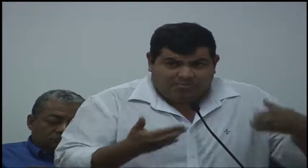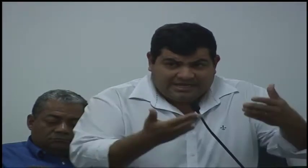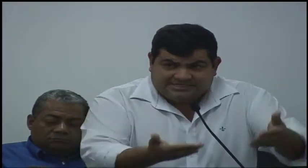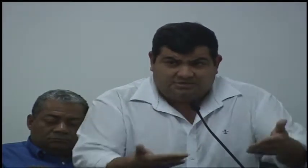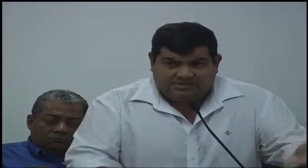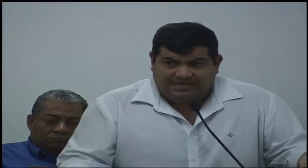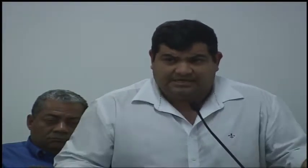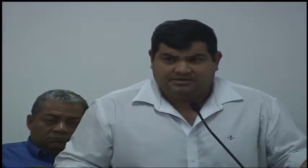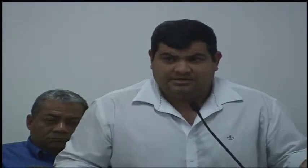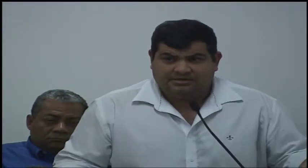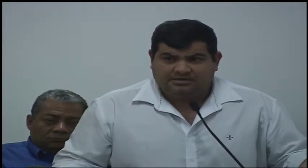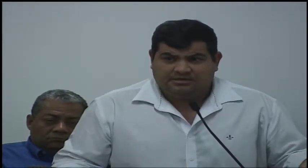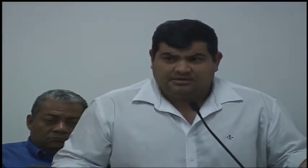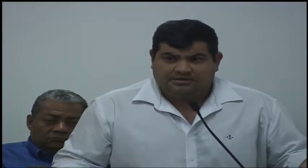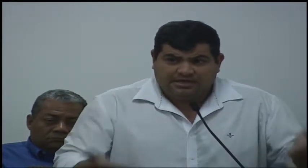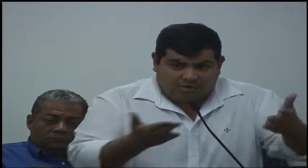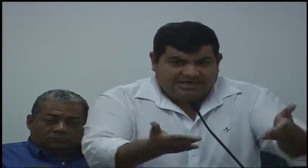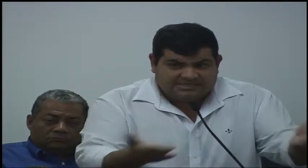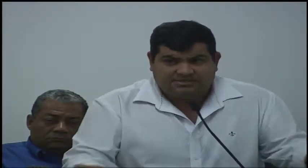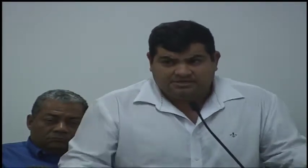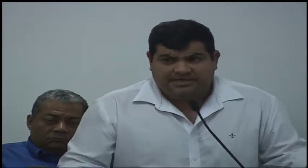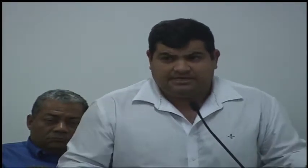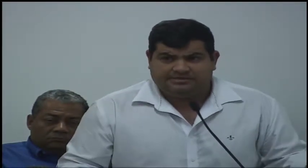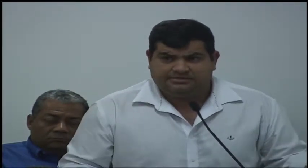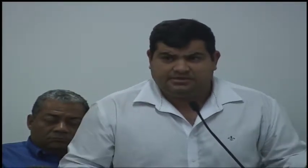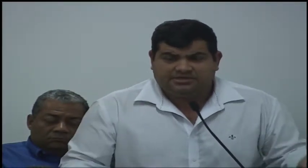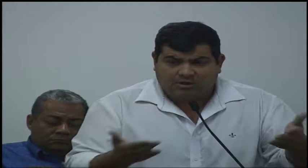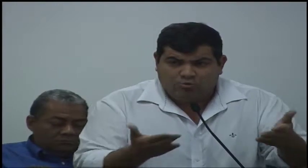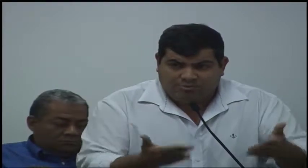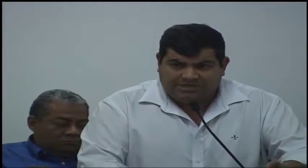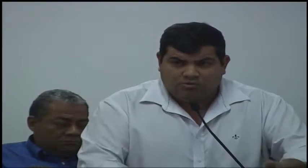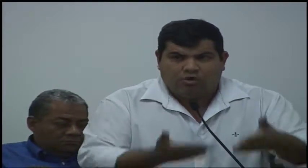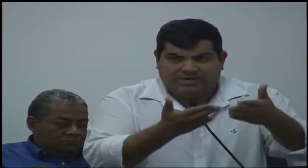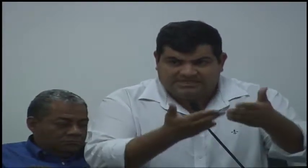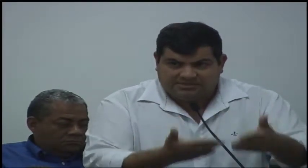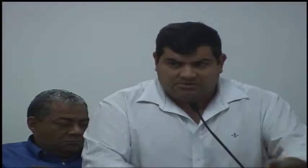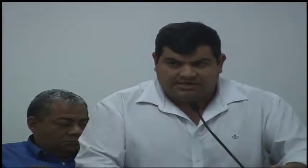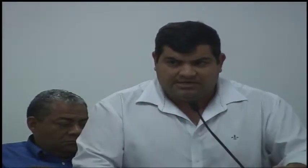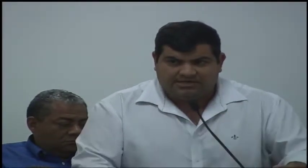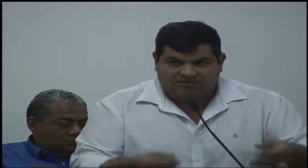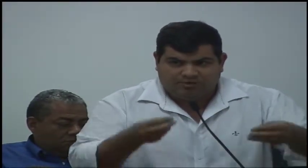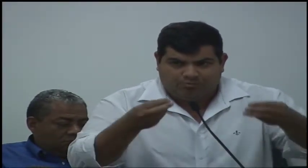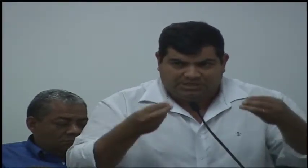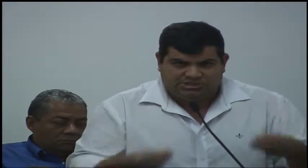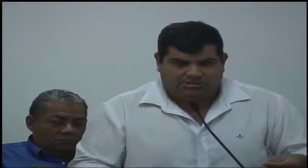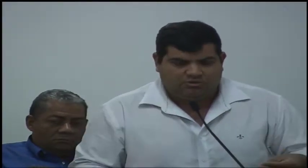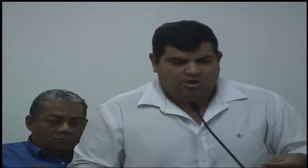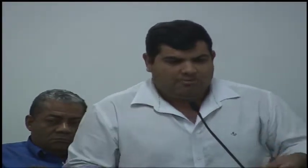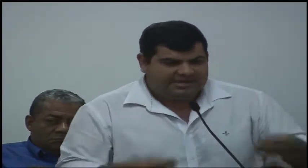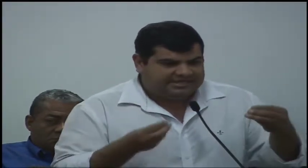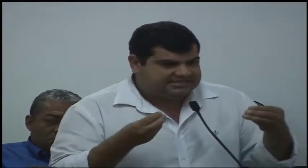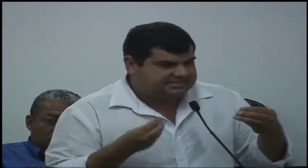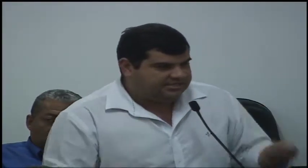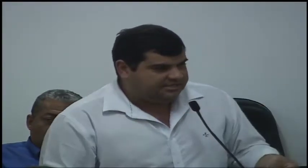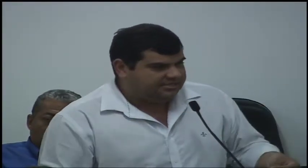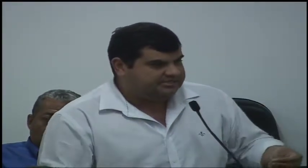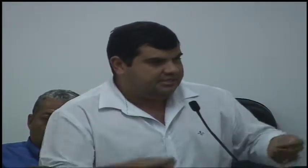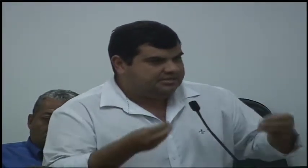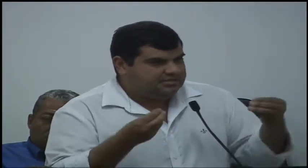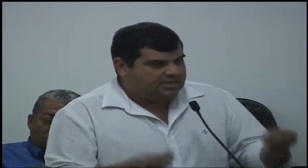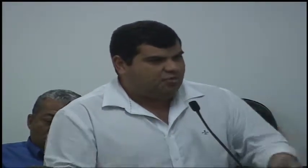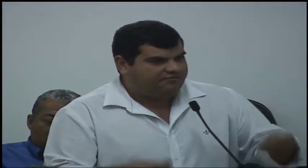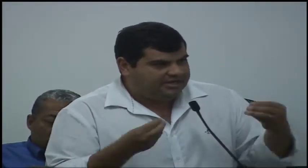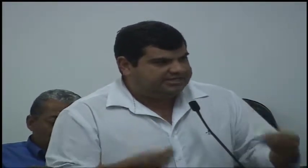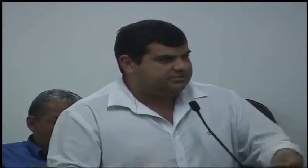E é obrigação dele. E é obrigação dele. Ele está cumprindo com a obrigação dele. Então fica o pedido para que esses